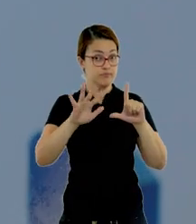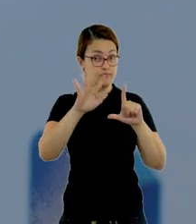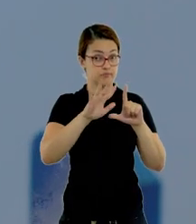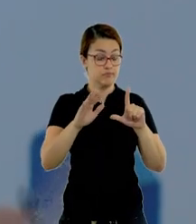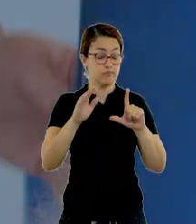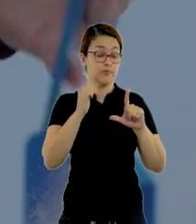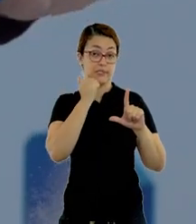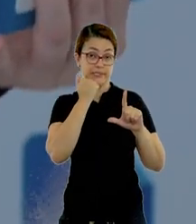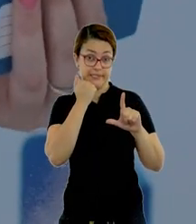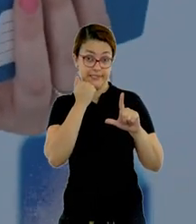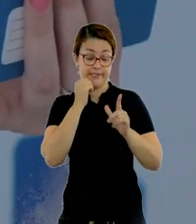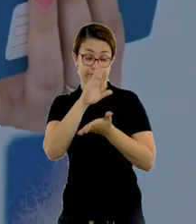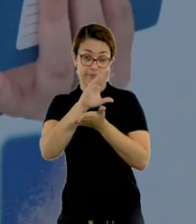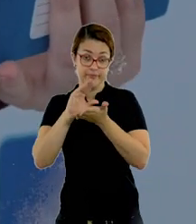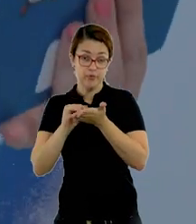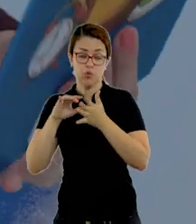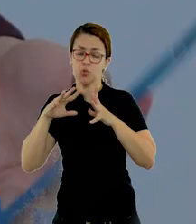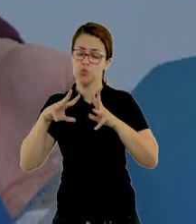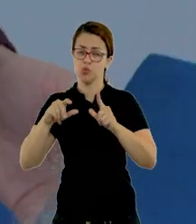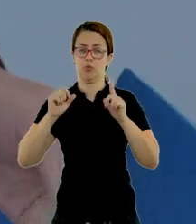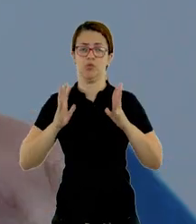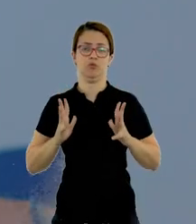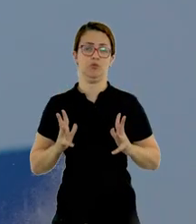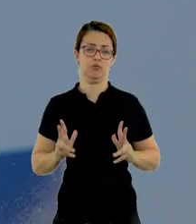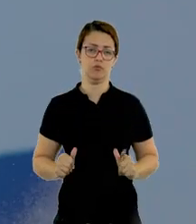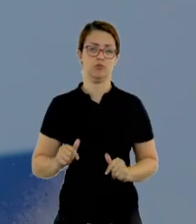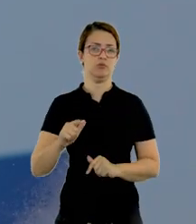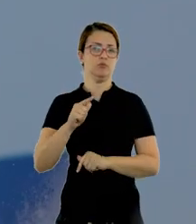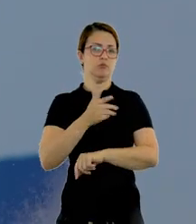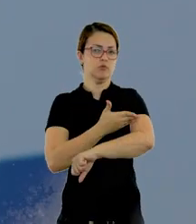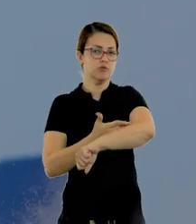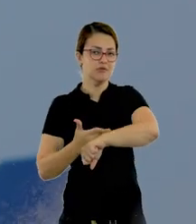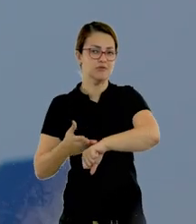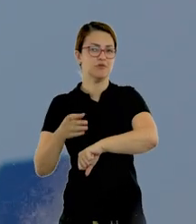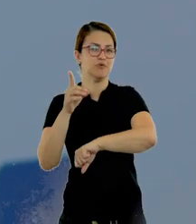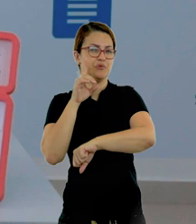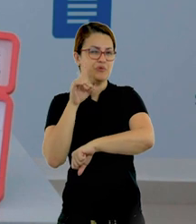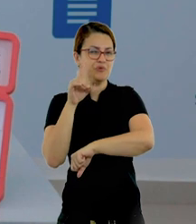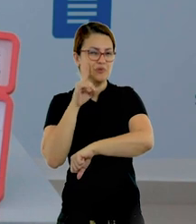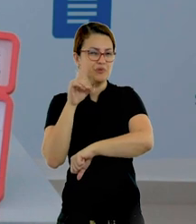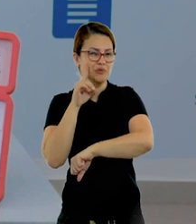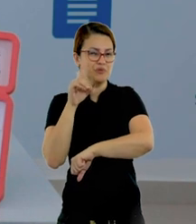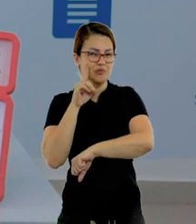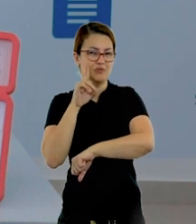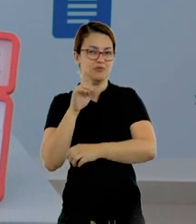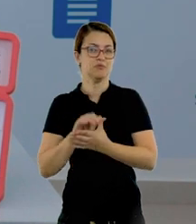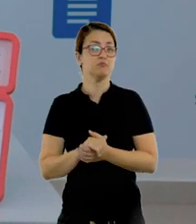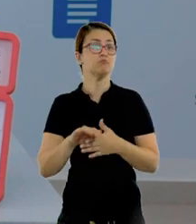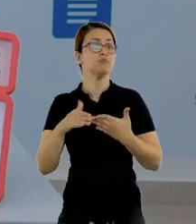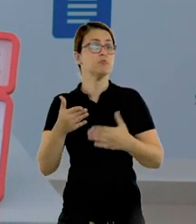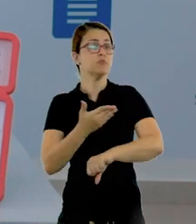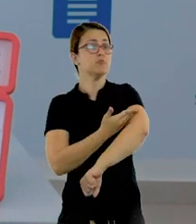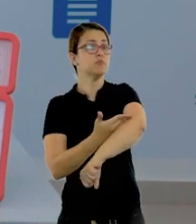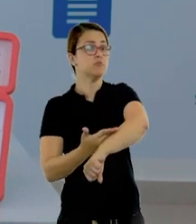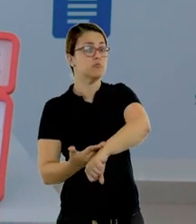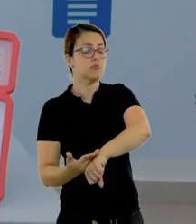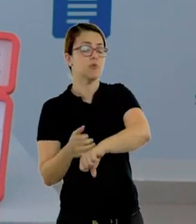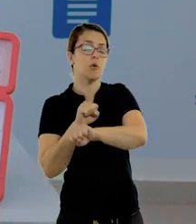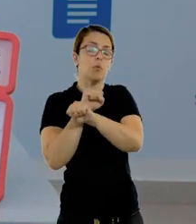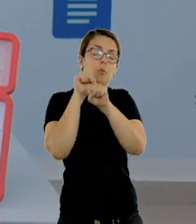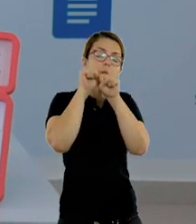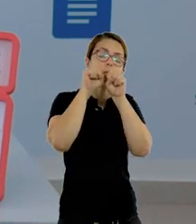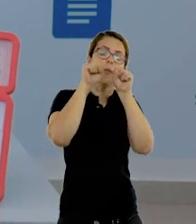Liste no seu caderno de ciências todos os hábitos de higiene que você tem diariamente. Quais hábitos você tem